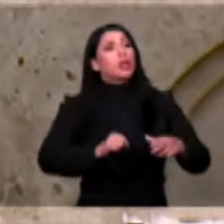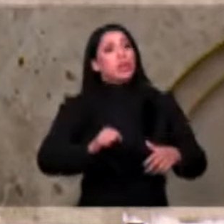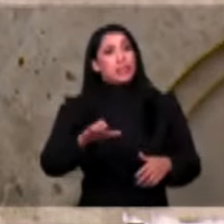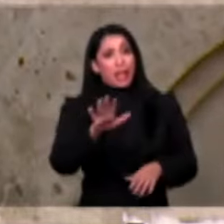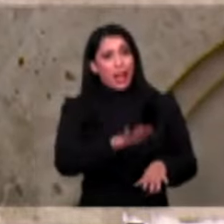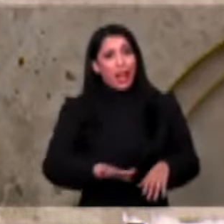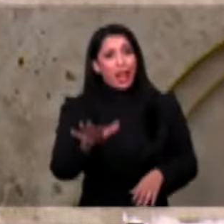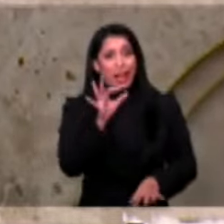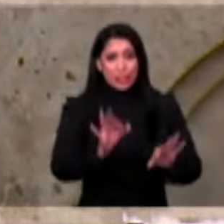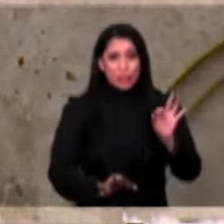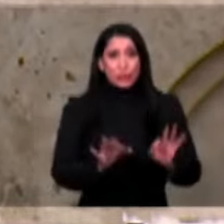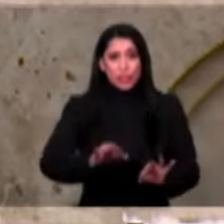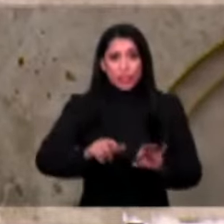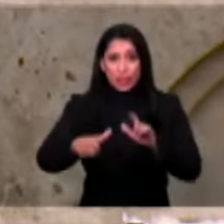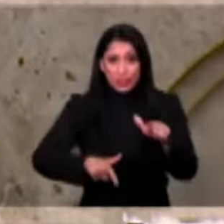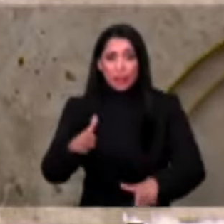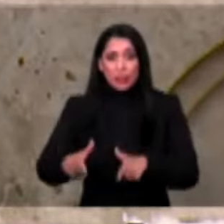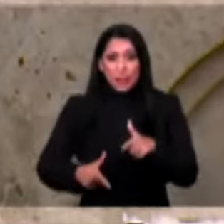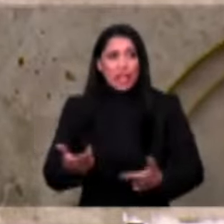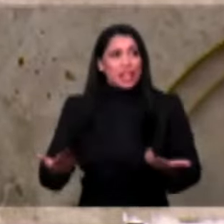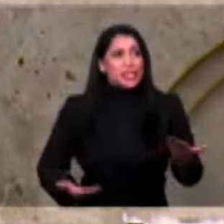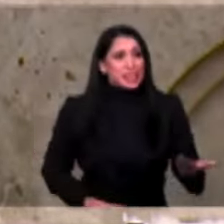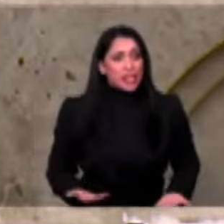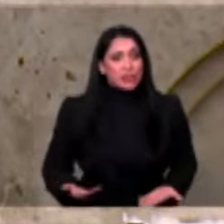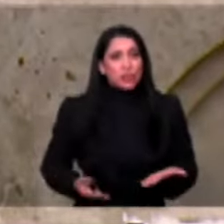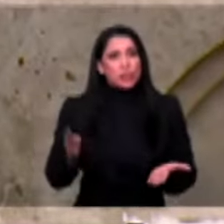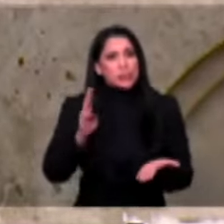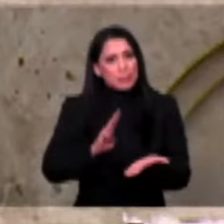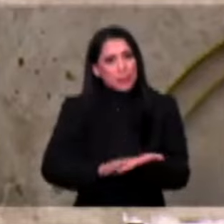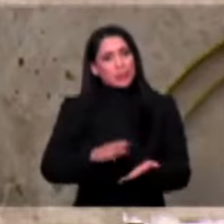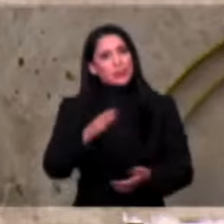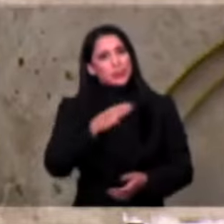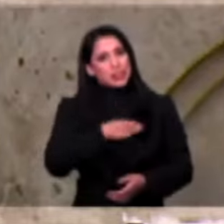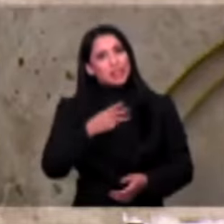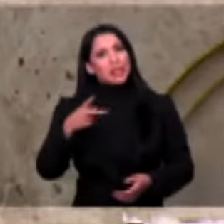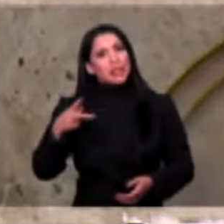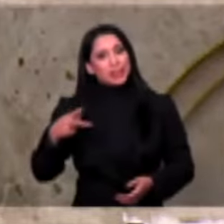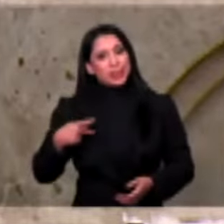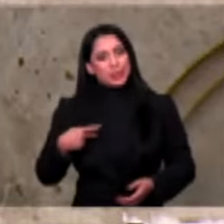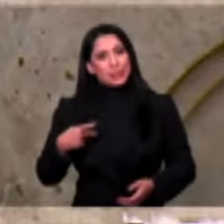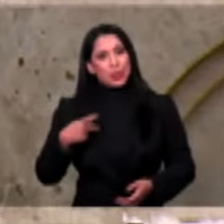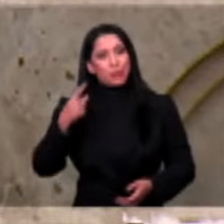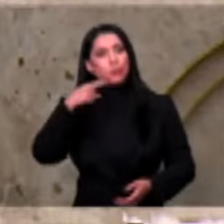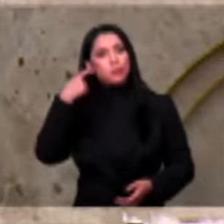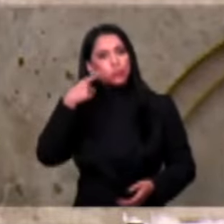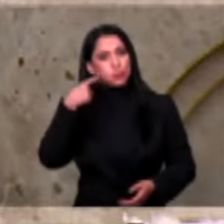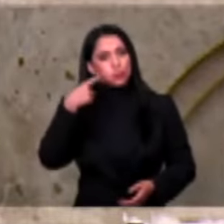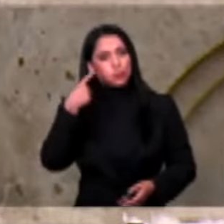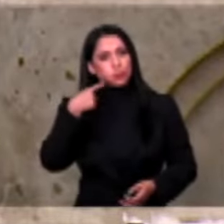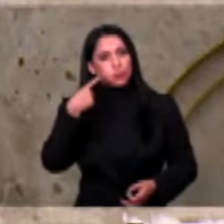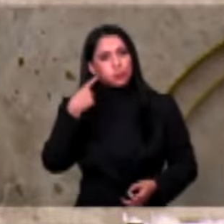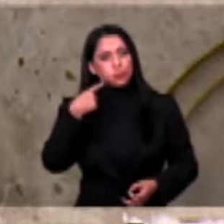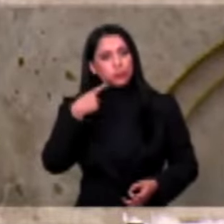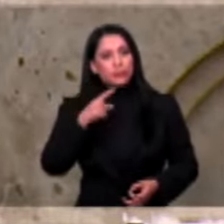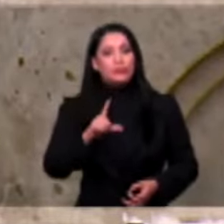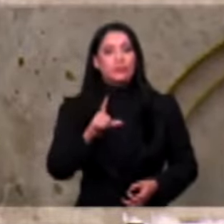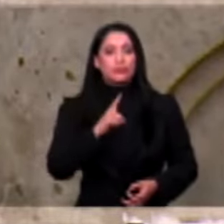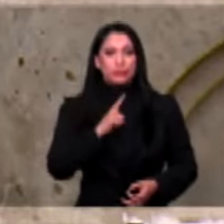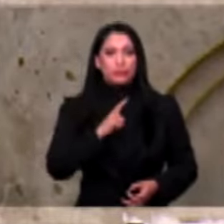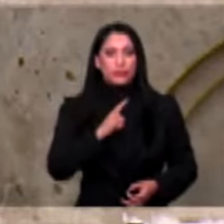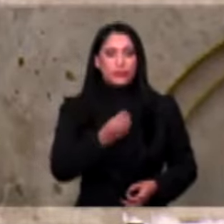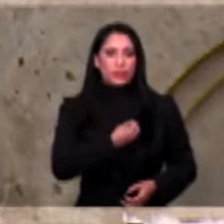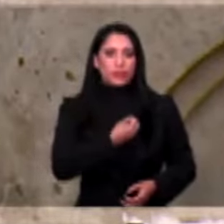colegas, servidores, membros do Ministério Público e advogados com quem neles